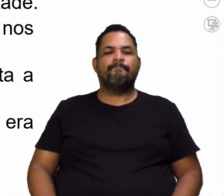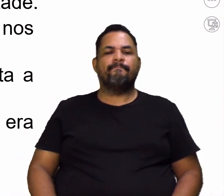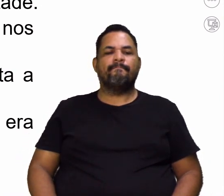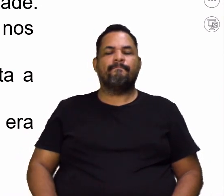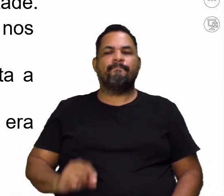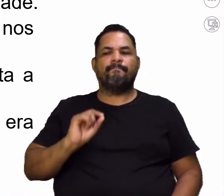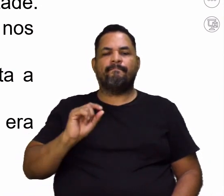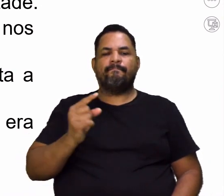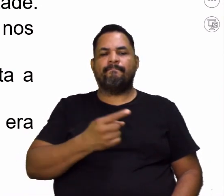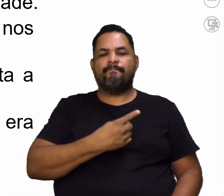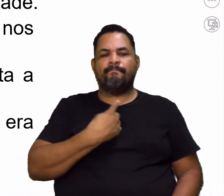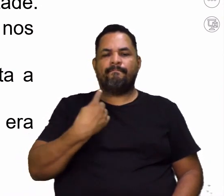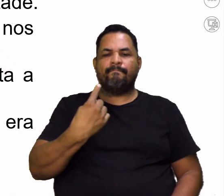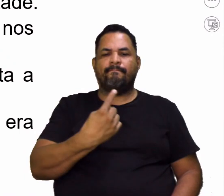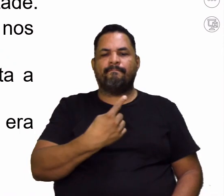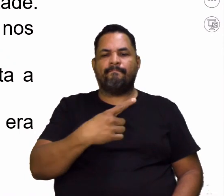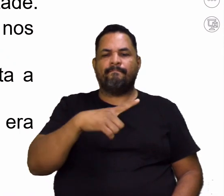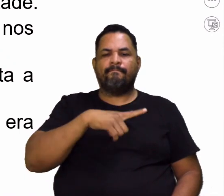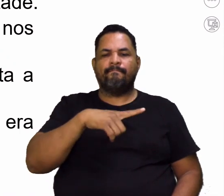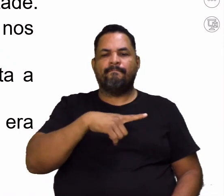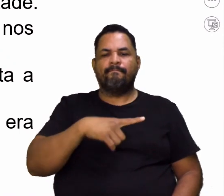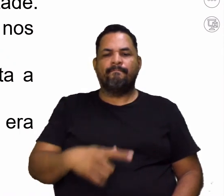que que nós temos